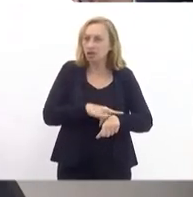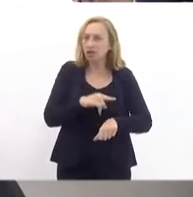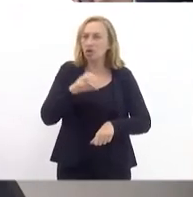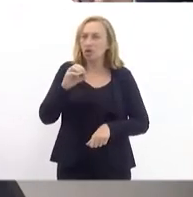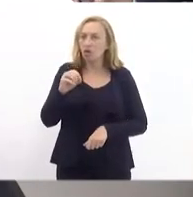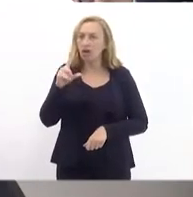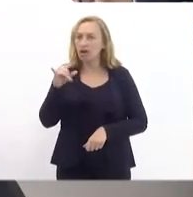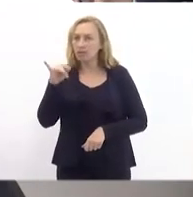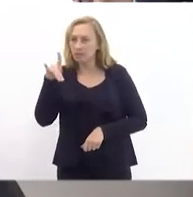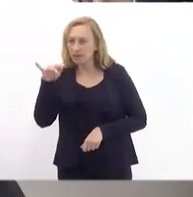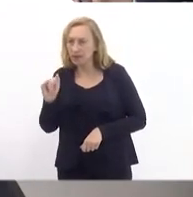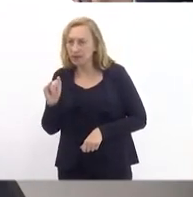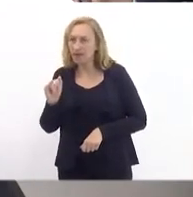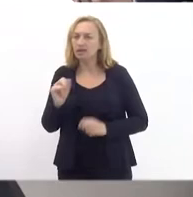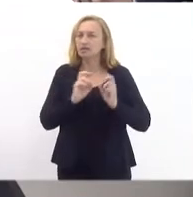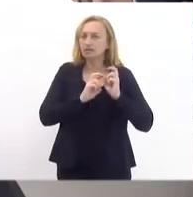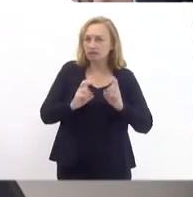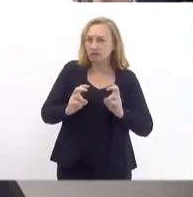exemplo, tem.